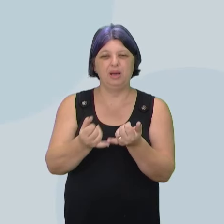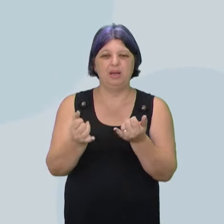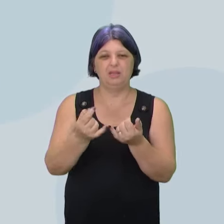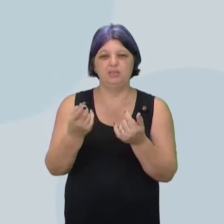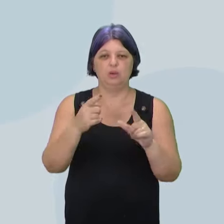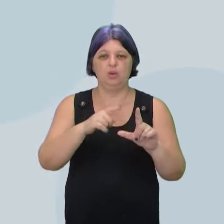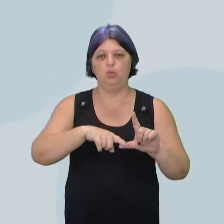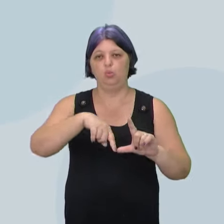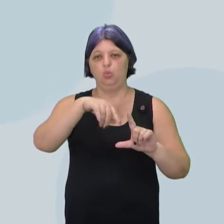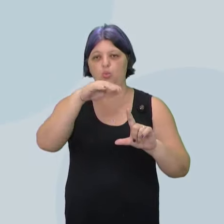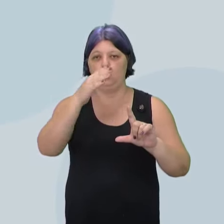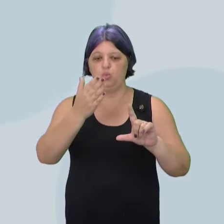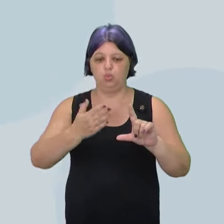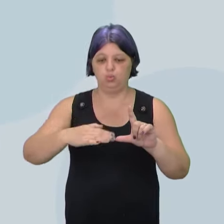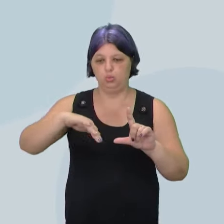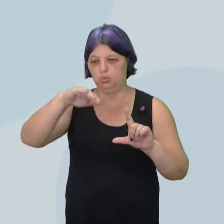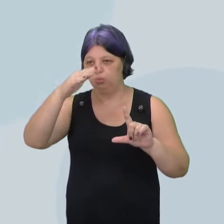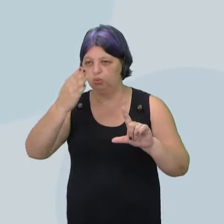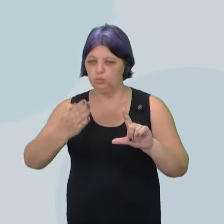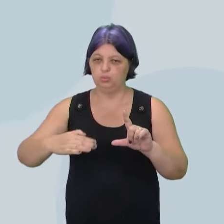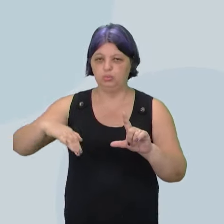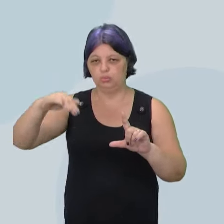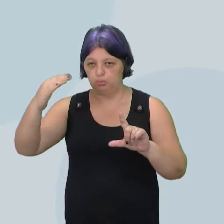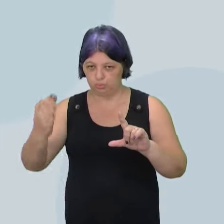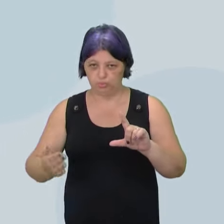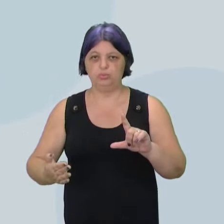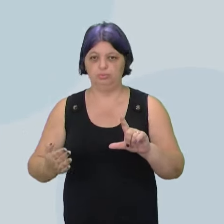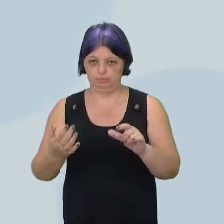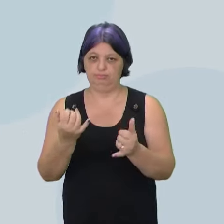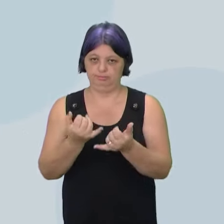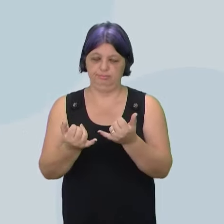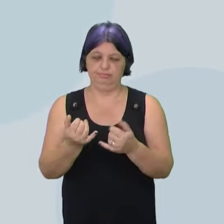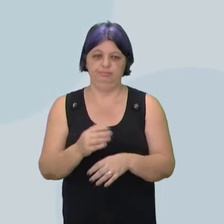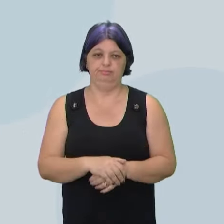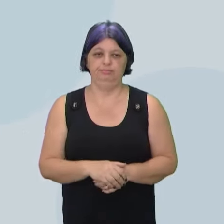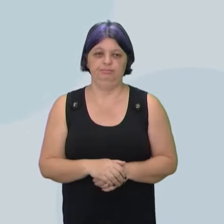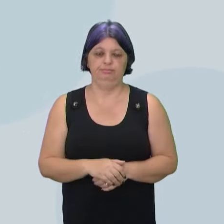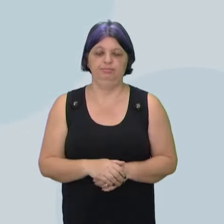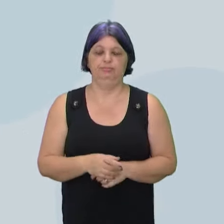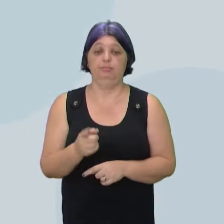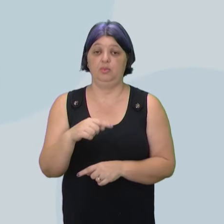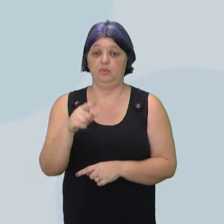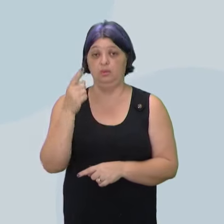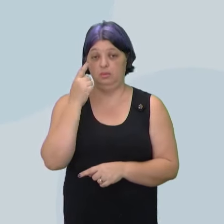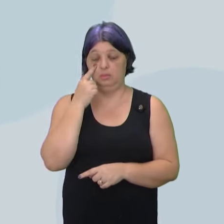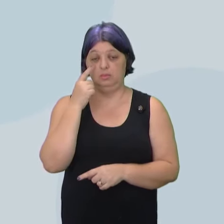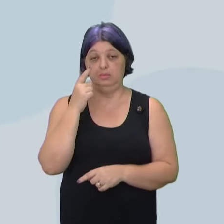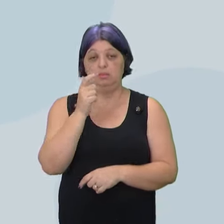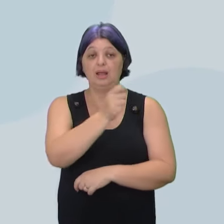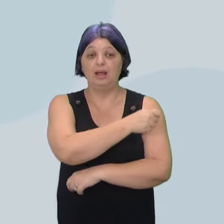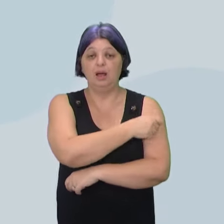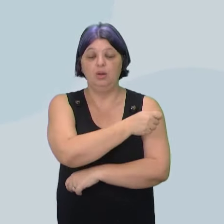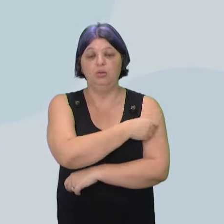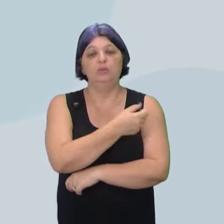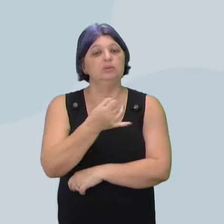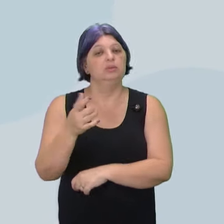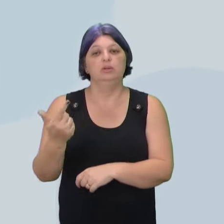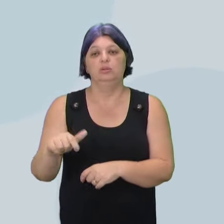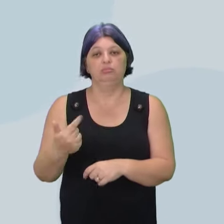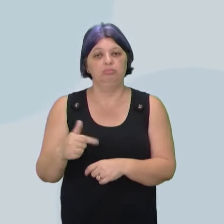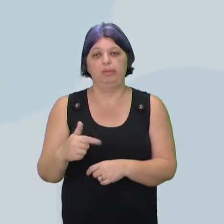Então, ele traduz essas ondas sísmicas, tá certo? É bom que você, estudante, que se você não tiver